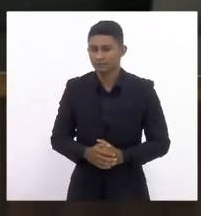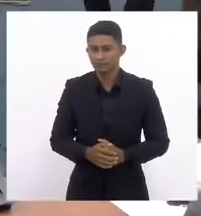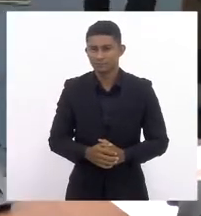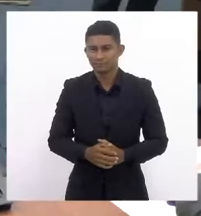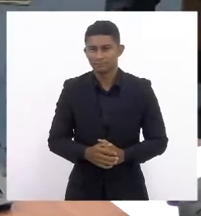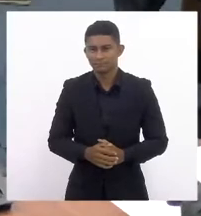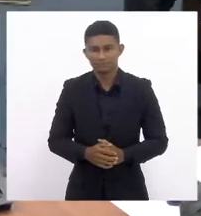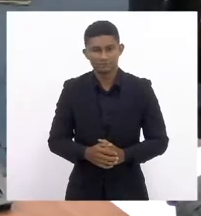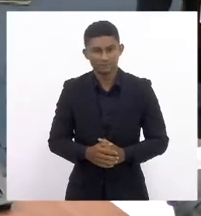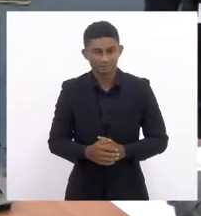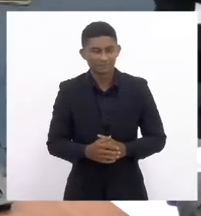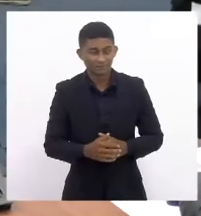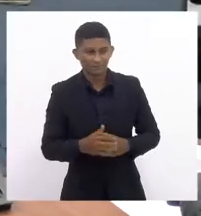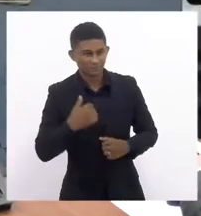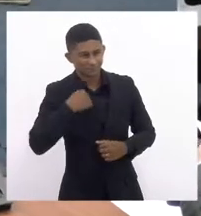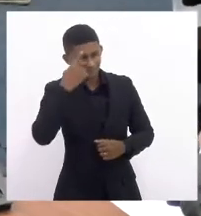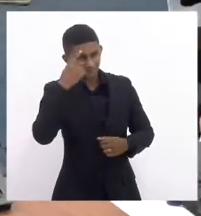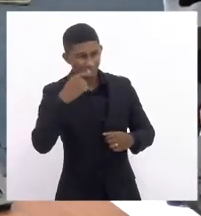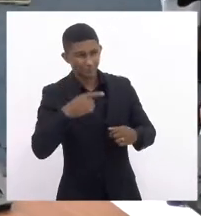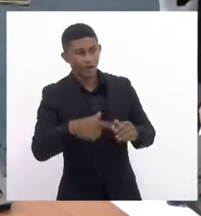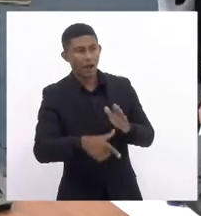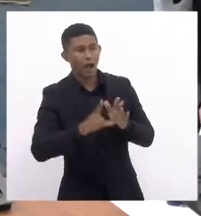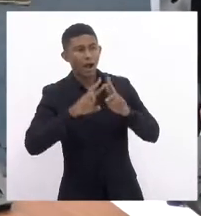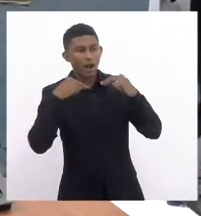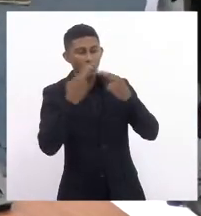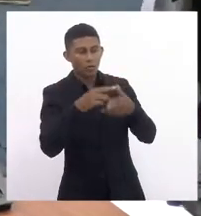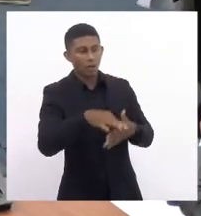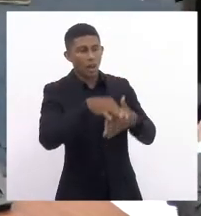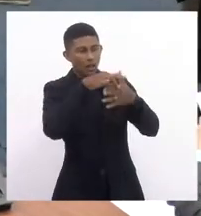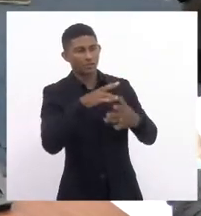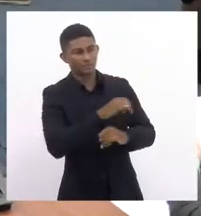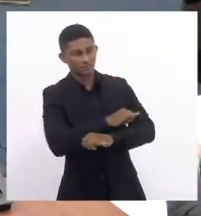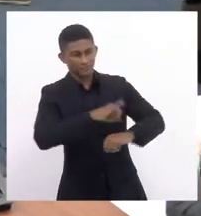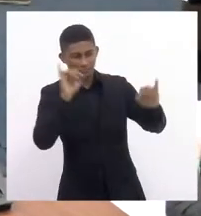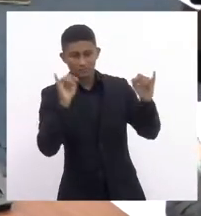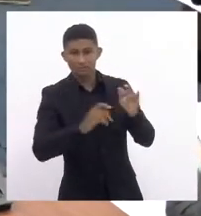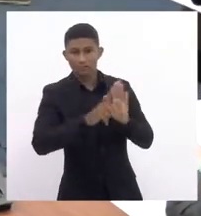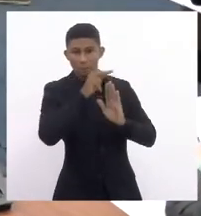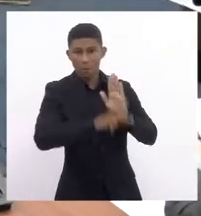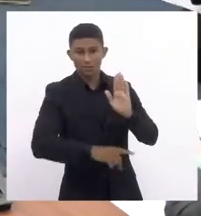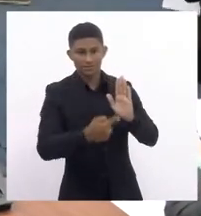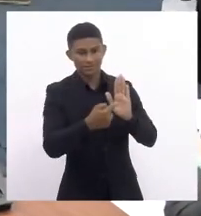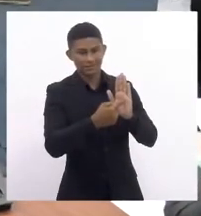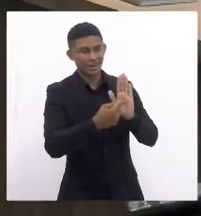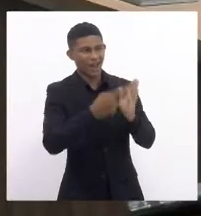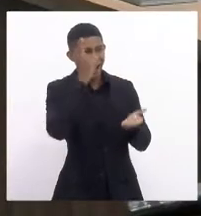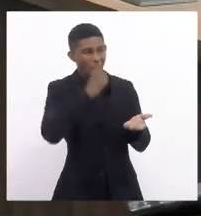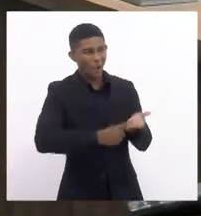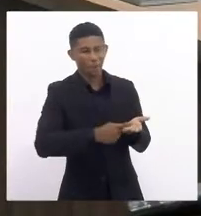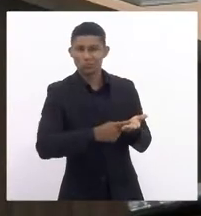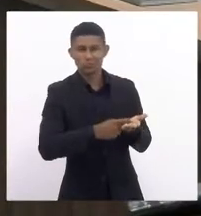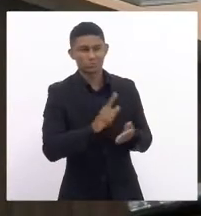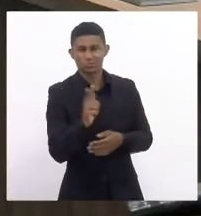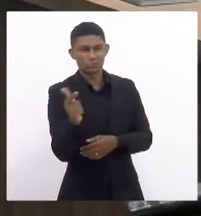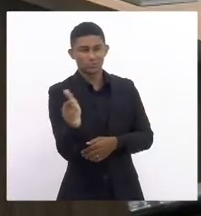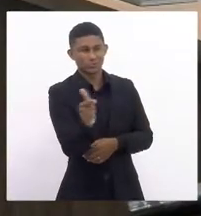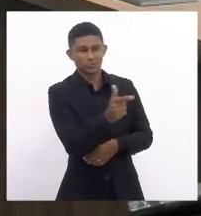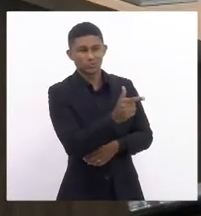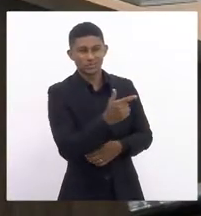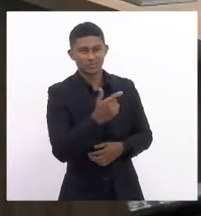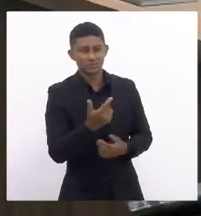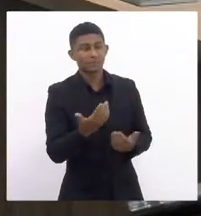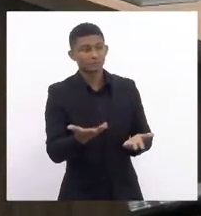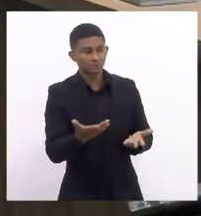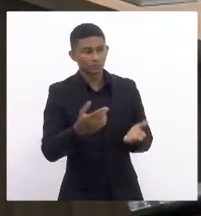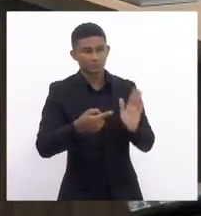Presidente, como eu informei no Colégio de Líderes, esse é o único projeto com o qual a gente não tinha acordo, né, do que foi encaminhado nesse bloco, o